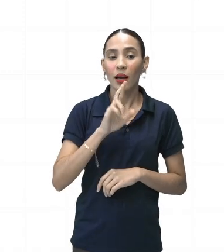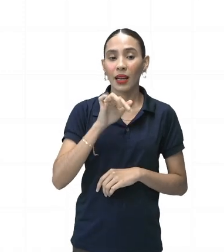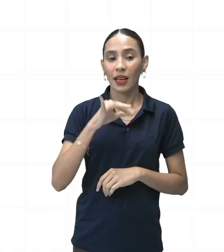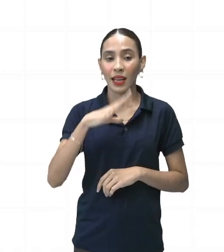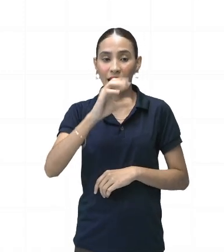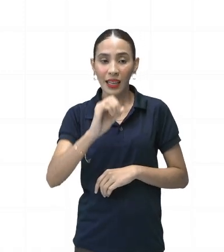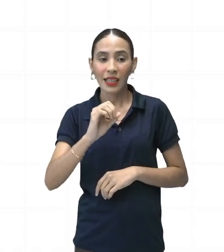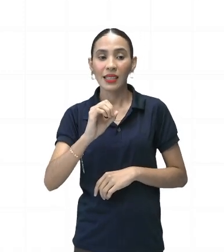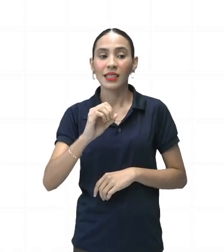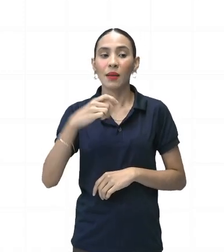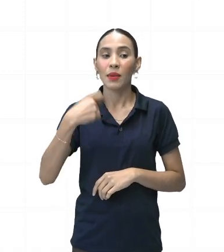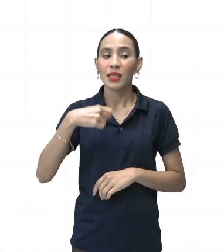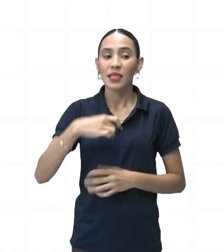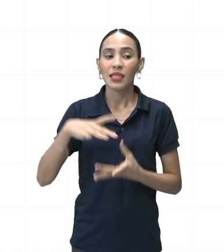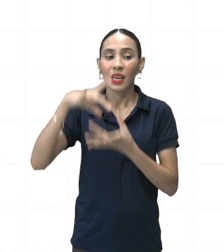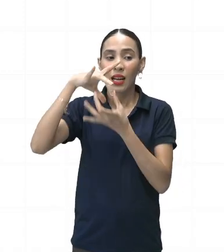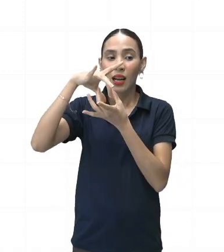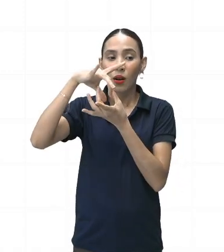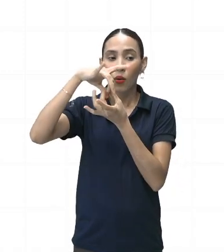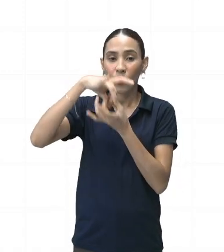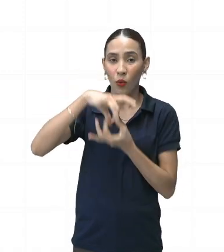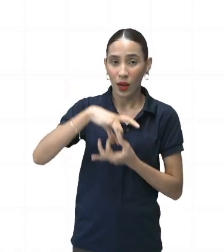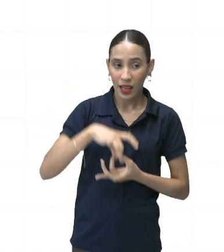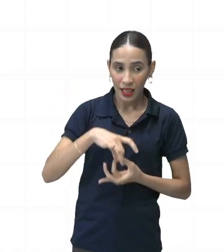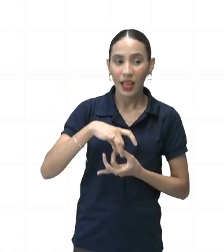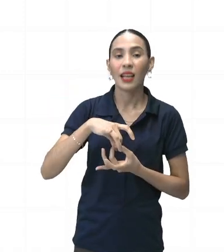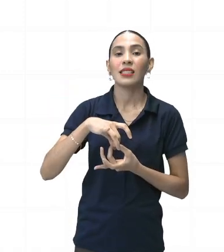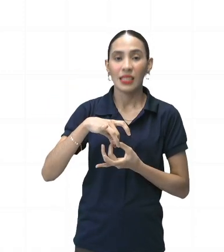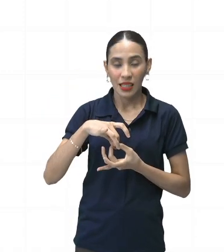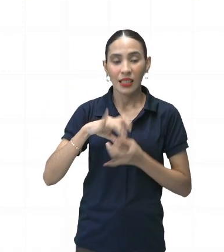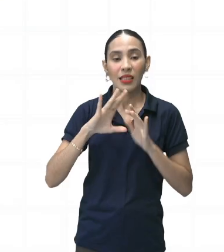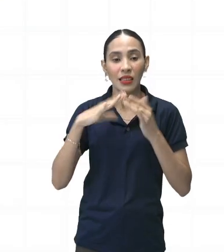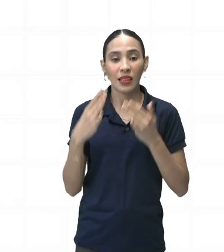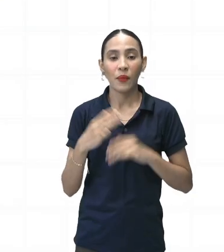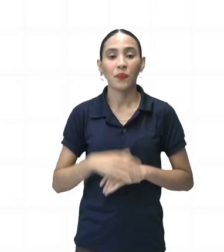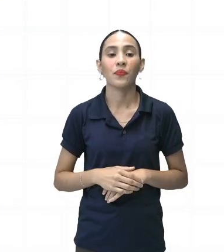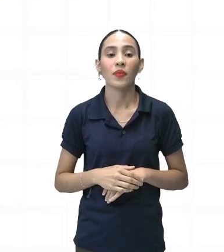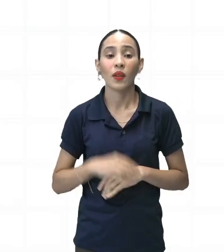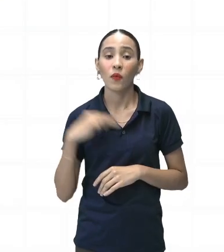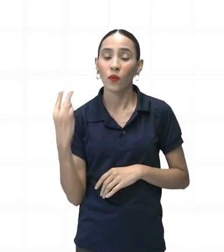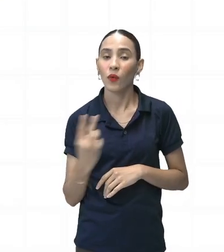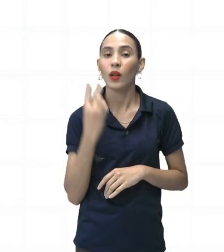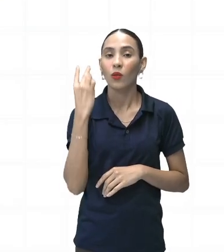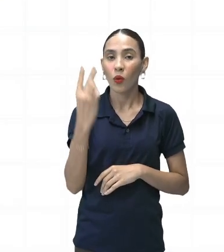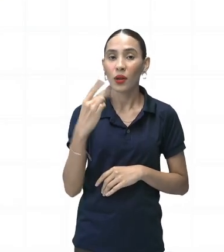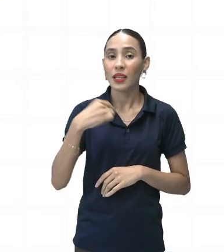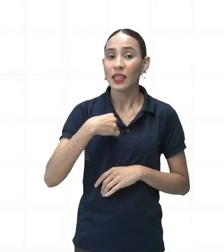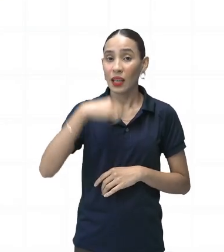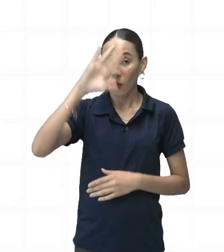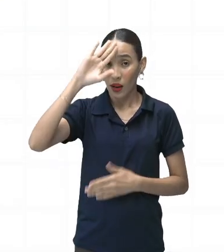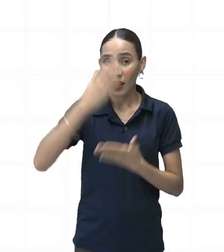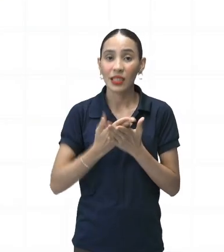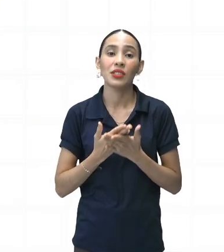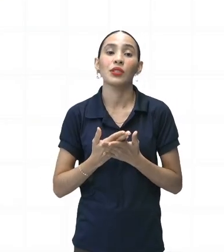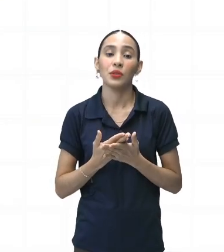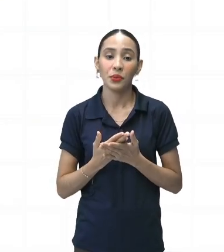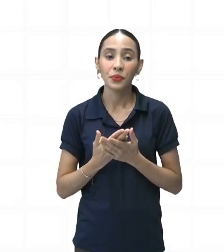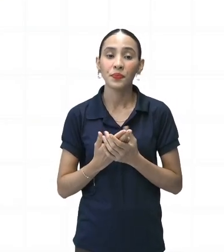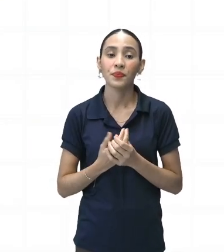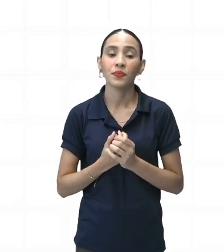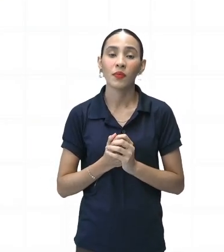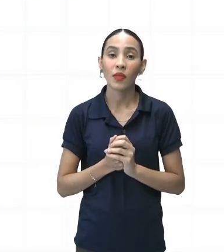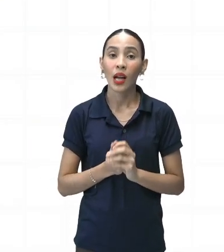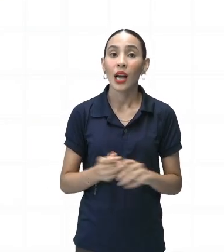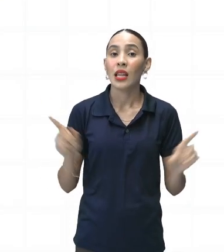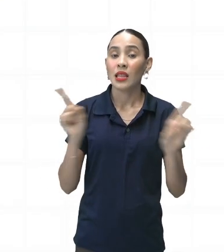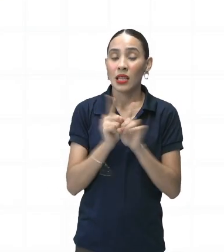coerência. E o que é a coerência? É a coerência entre os valores que eu acredito